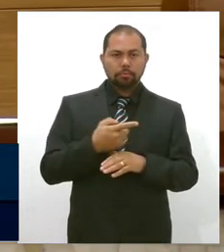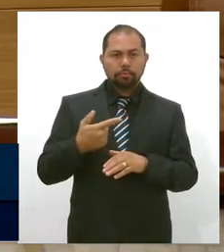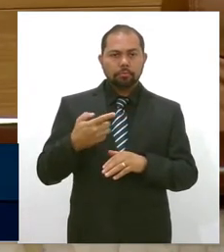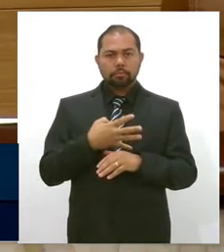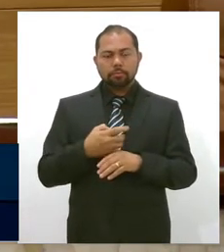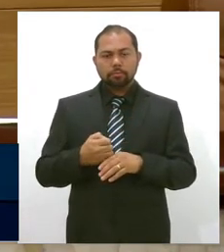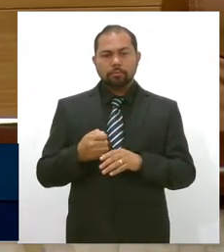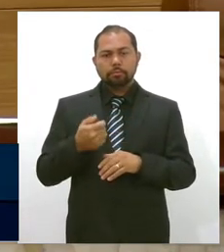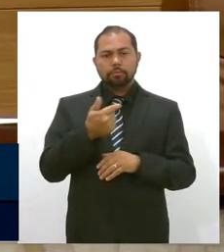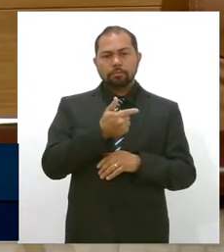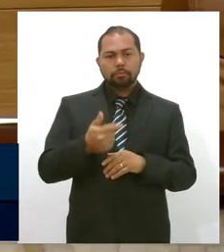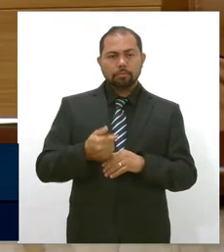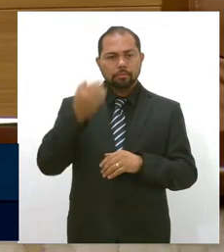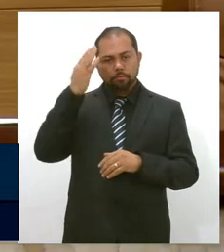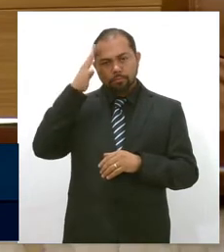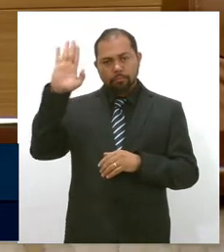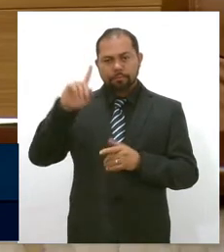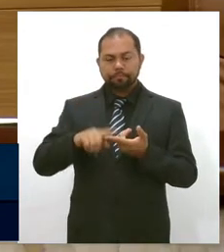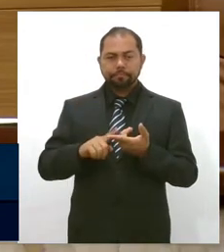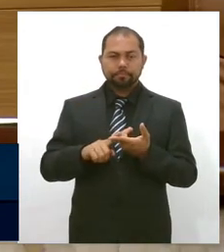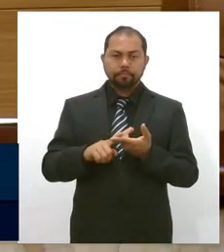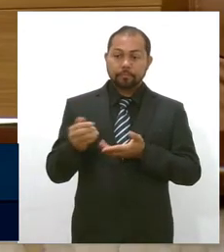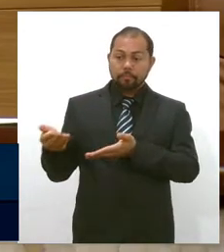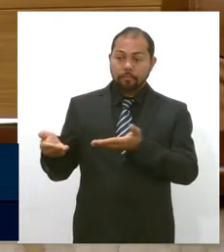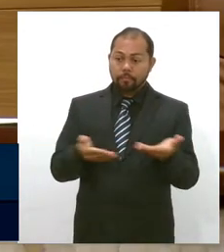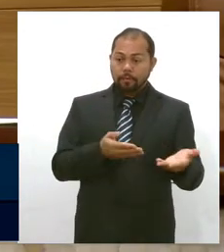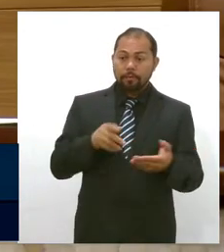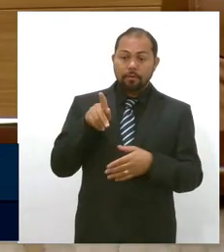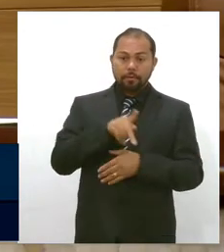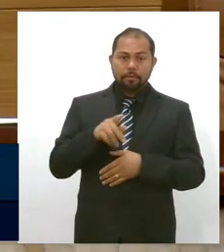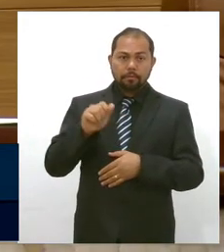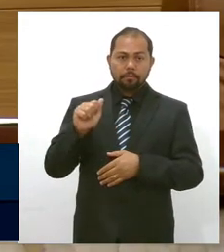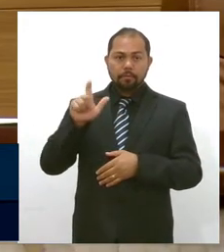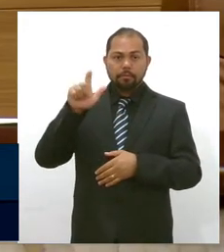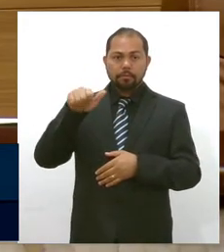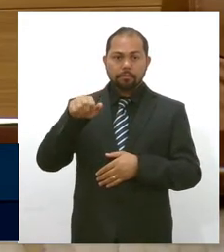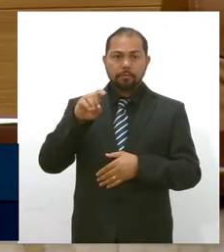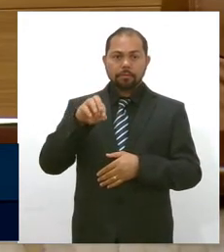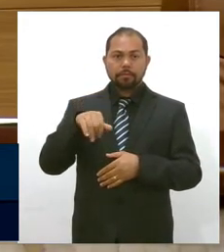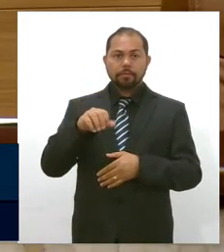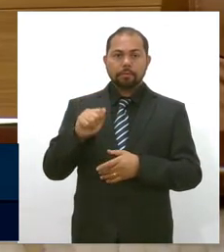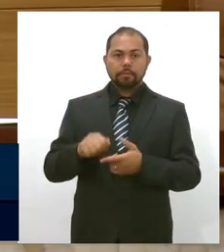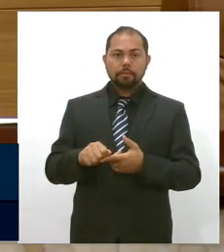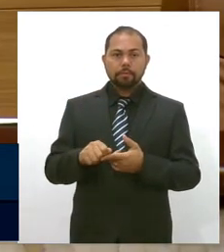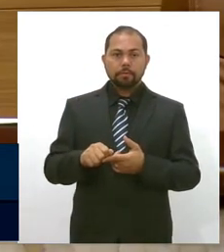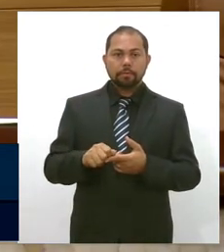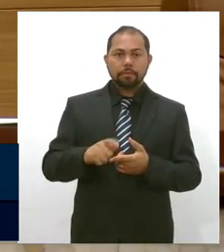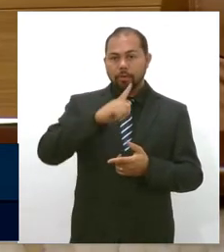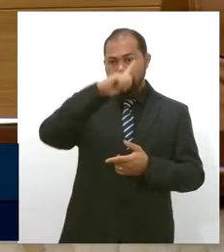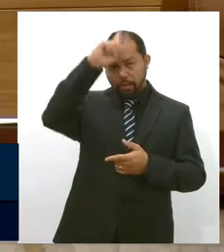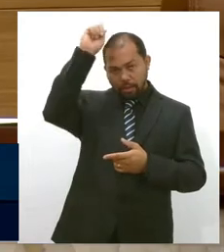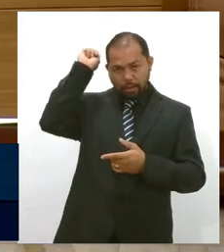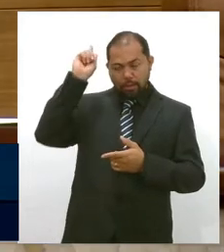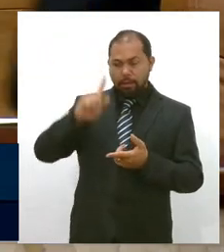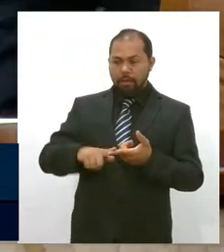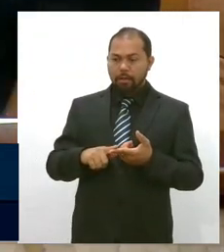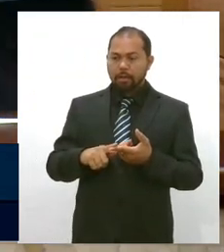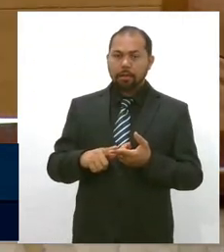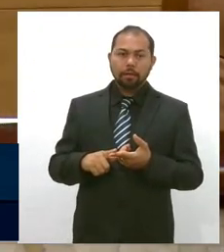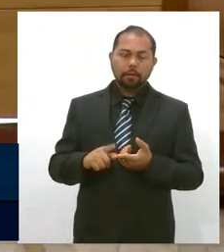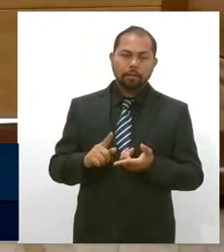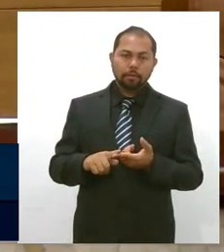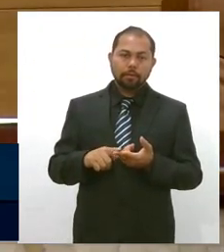Barbosa, que convida a professora Alzenira Aquino de Oliveira e o professor Geraldo Ferreira Filho, foi reservado para a palestra sobre o tema Duas Décadas